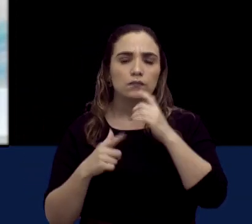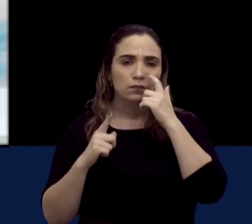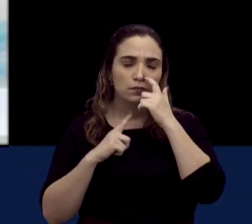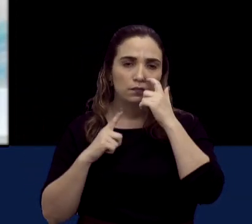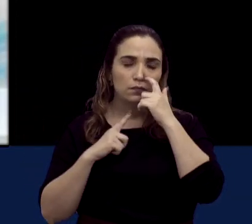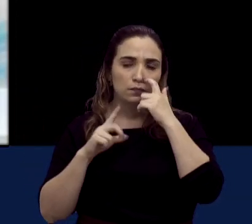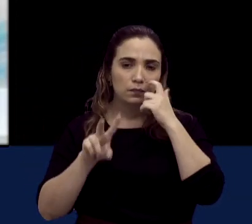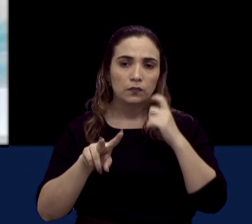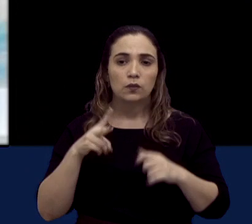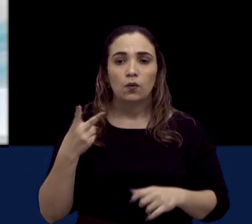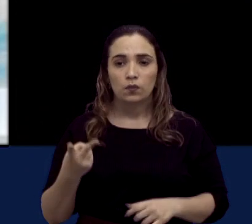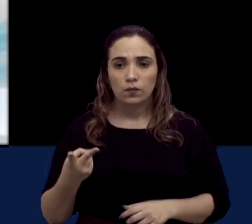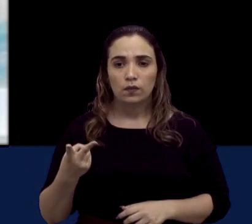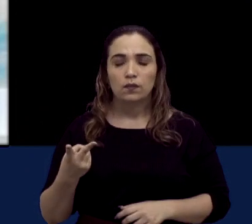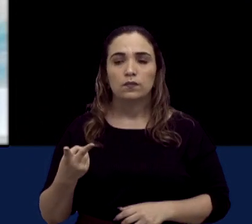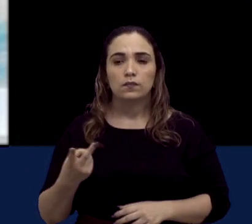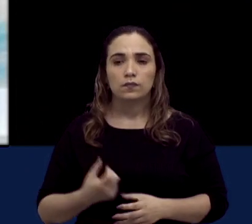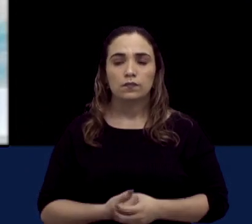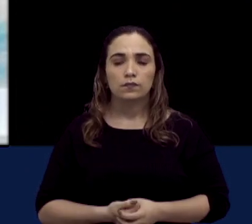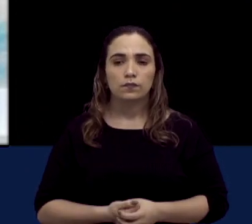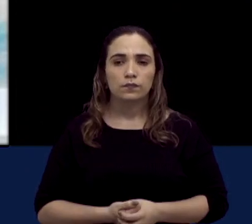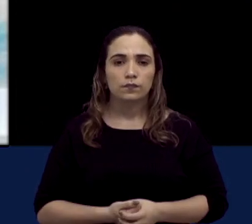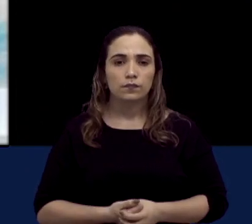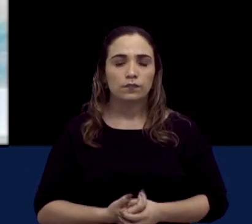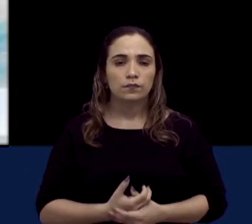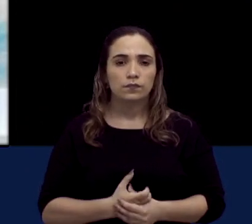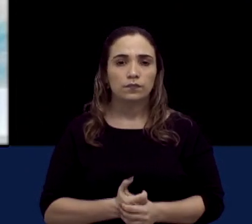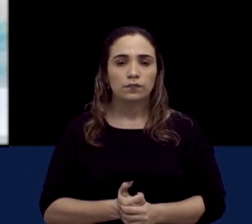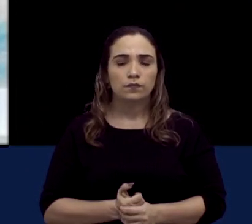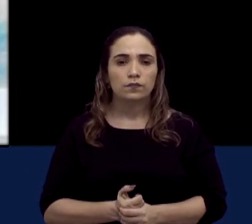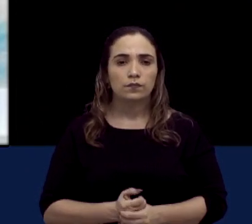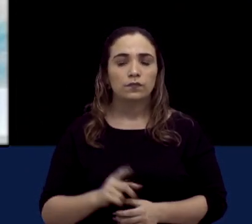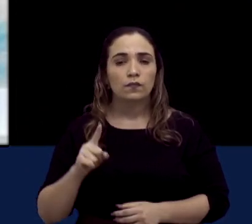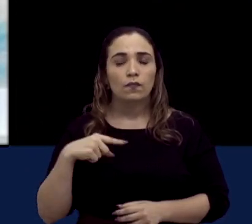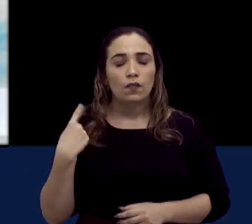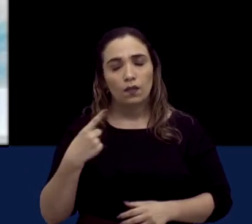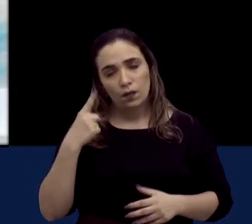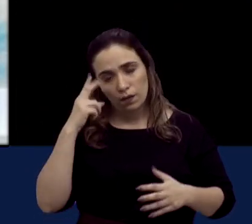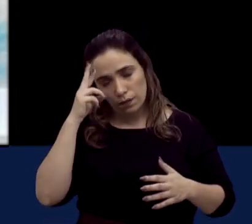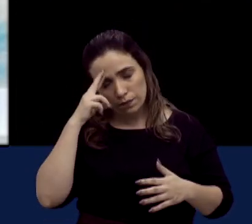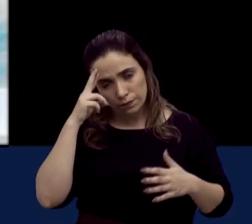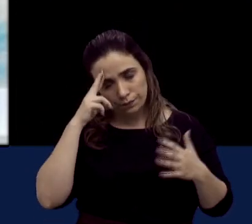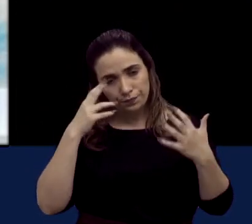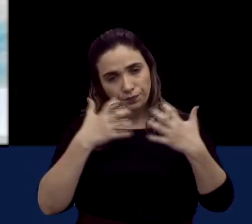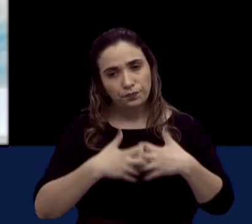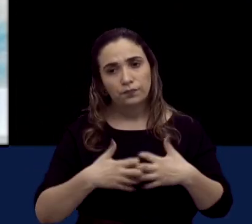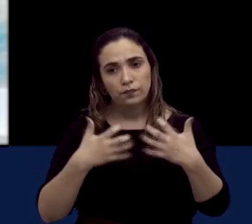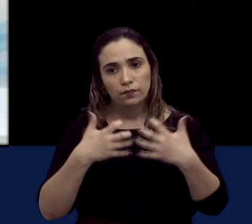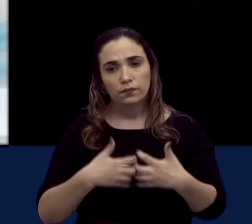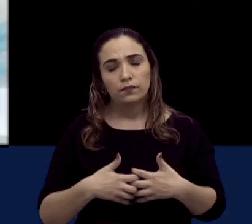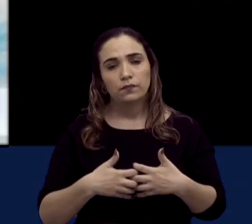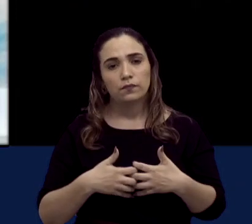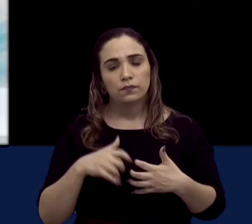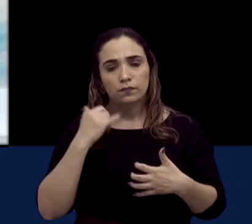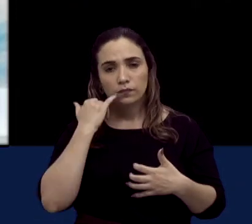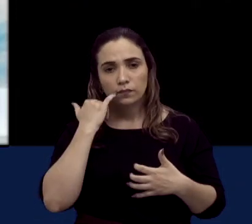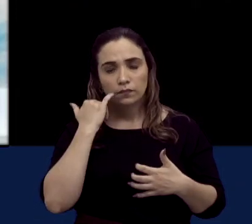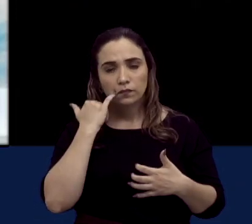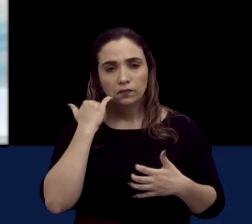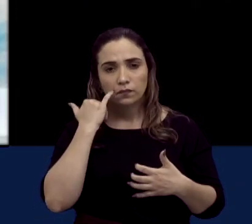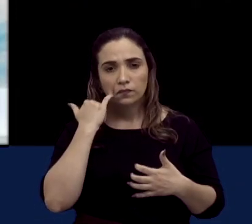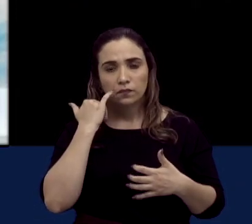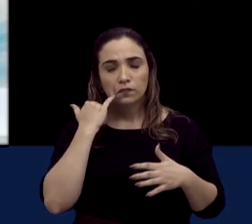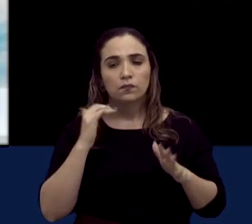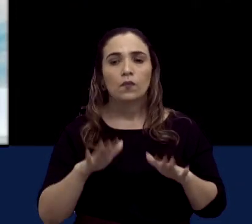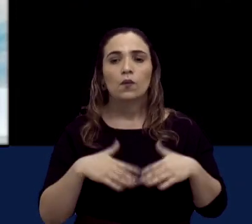contrário, tá? Então, o que eu quero agora trazer para vocês mais uma reflexão.